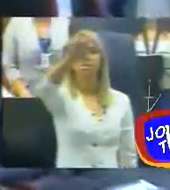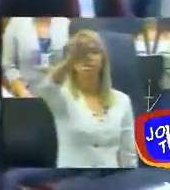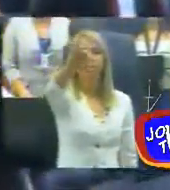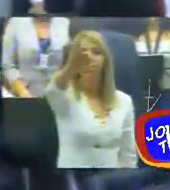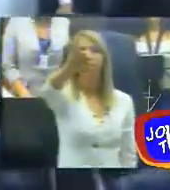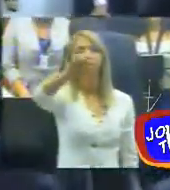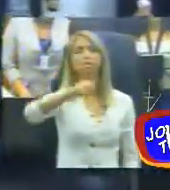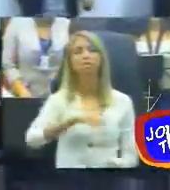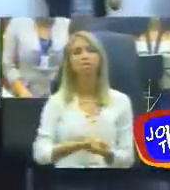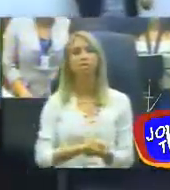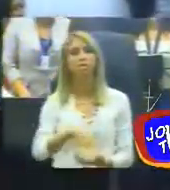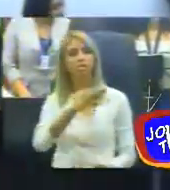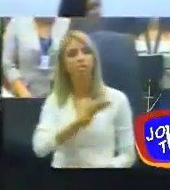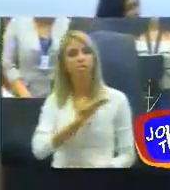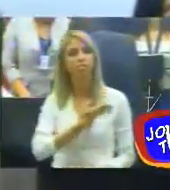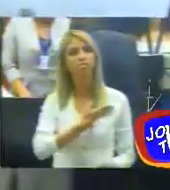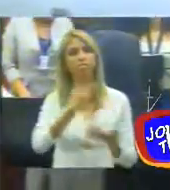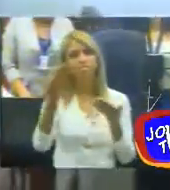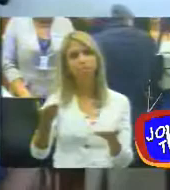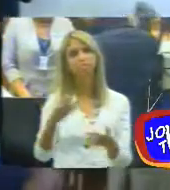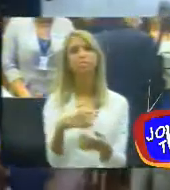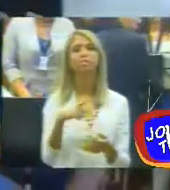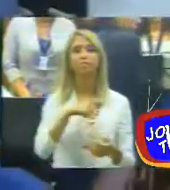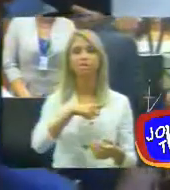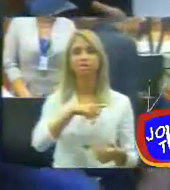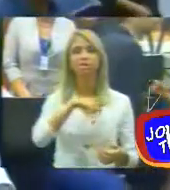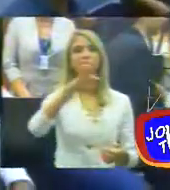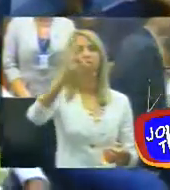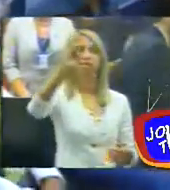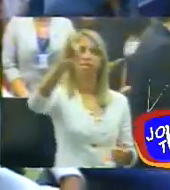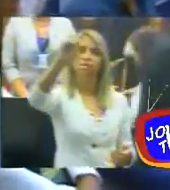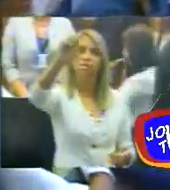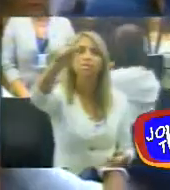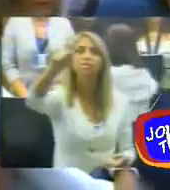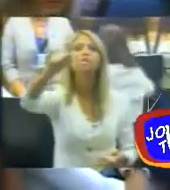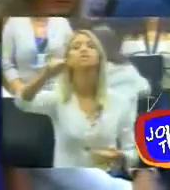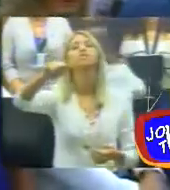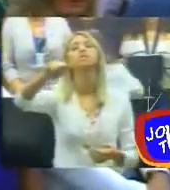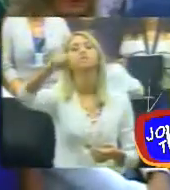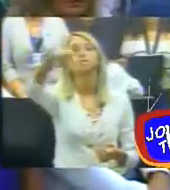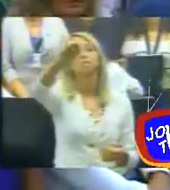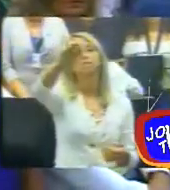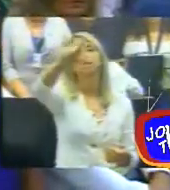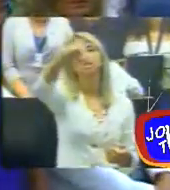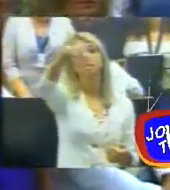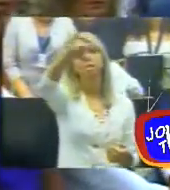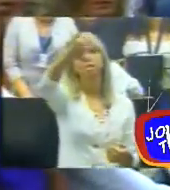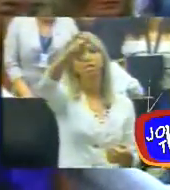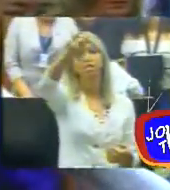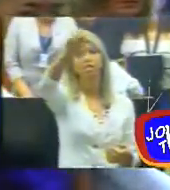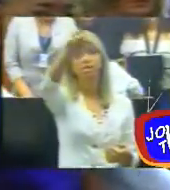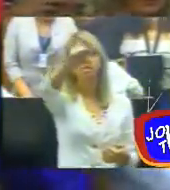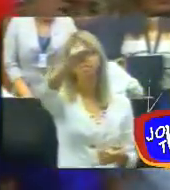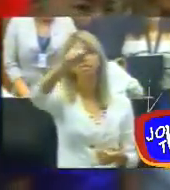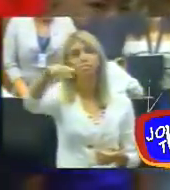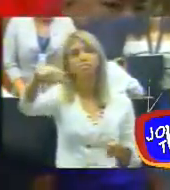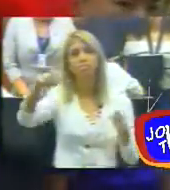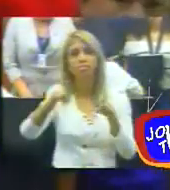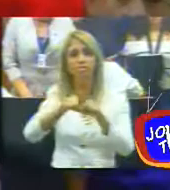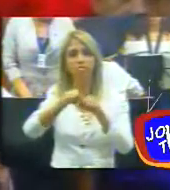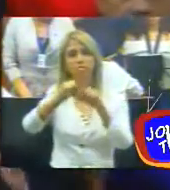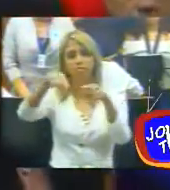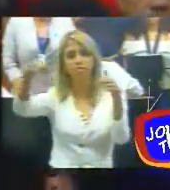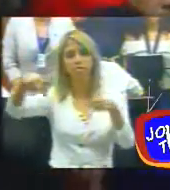encontra, posso chamar de Tia Palmeira, do Colégio Edilson Duarte, nosso amigo